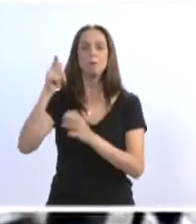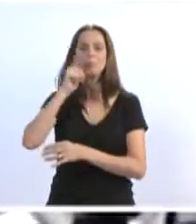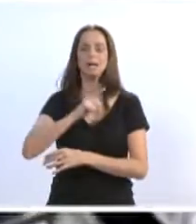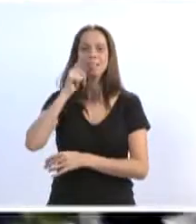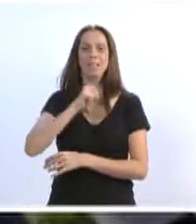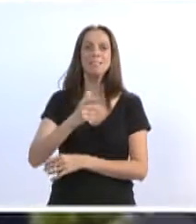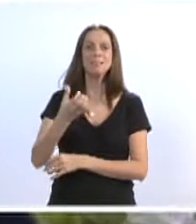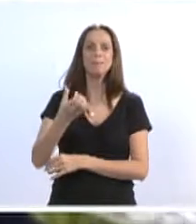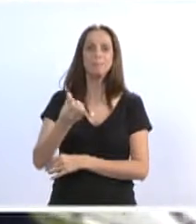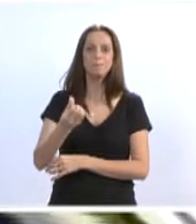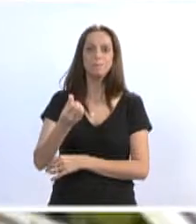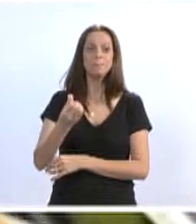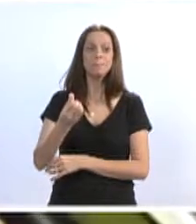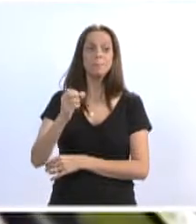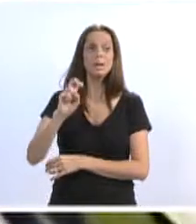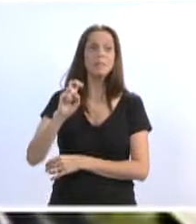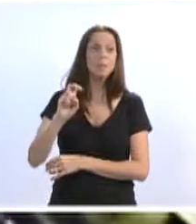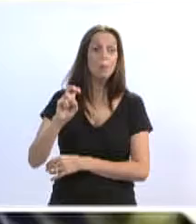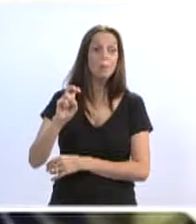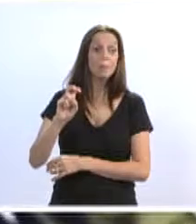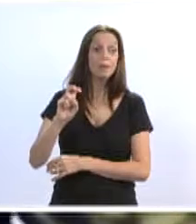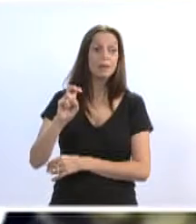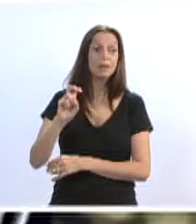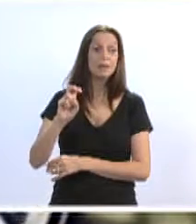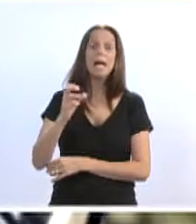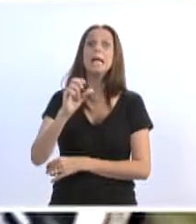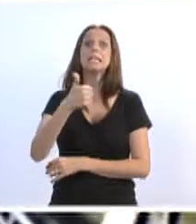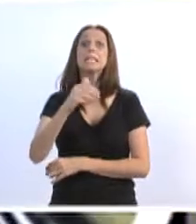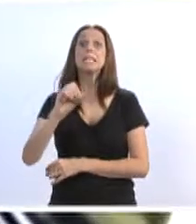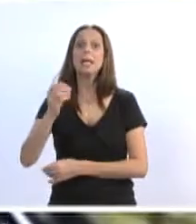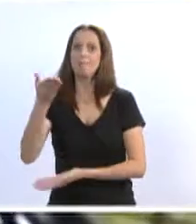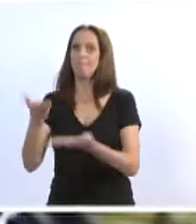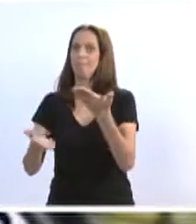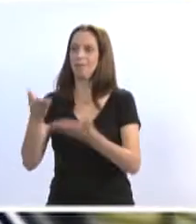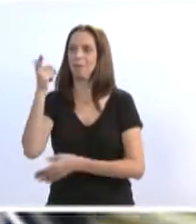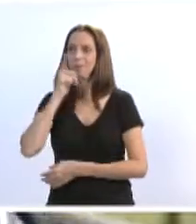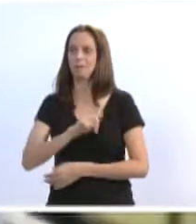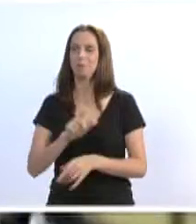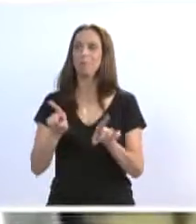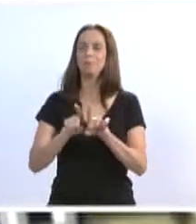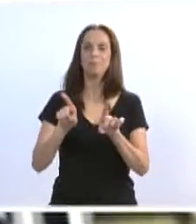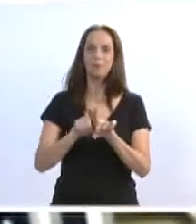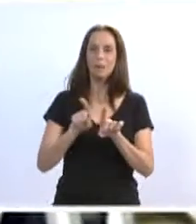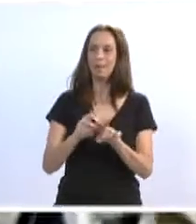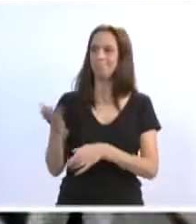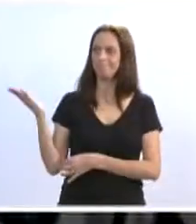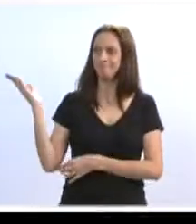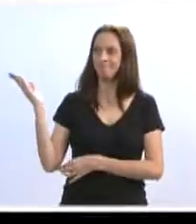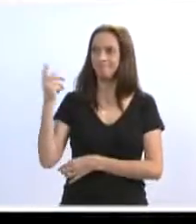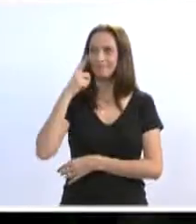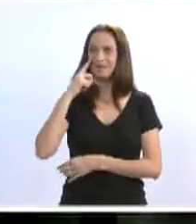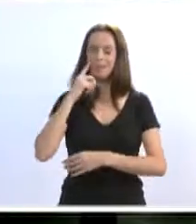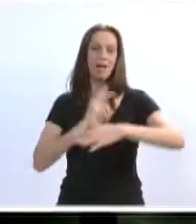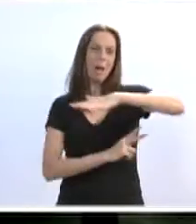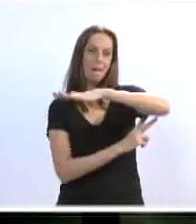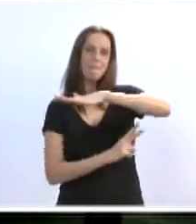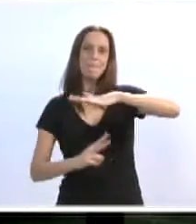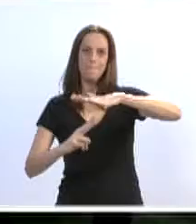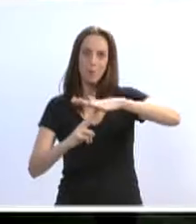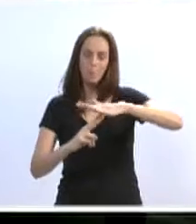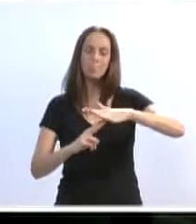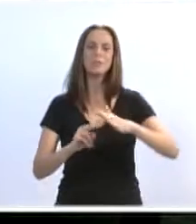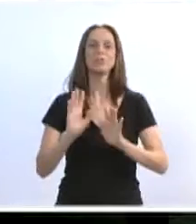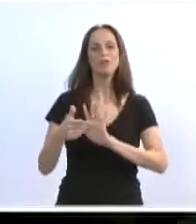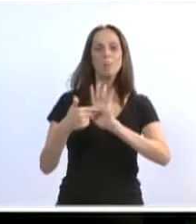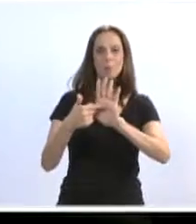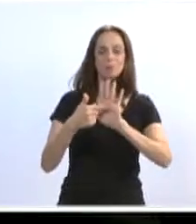eles conseguiram erguer toneladas de ferro a esta altura, sem contar com os enormes guindastes que temos hoje? Nessa viagem ao